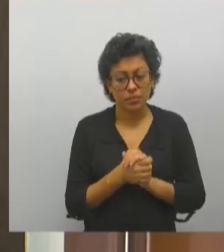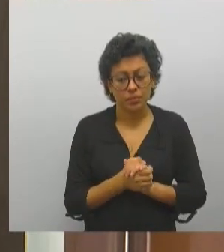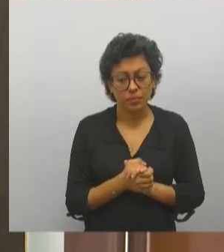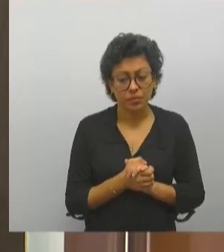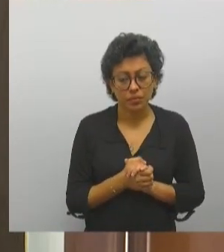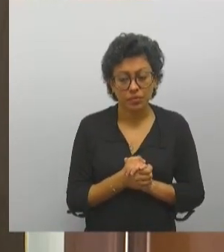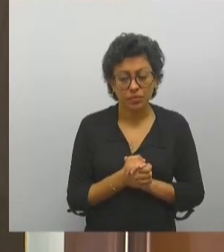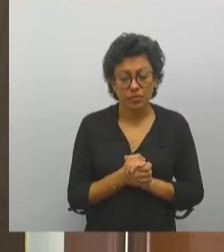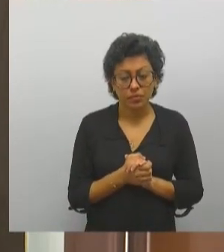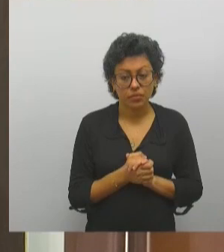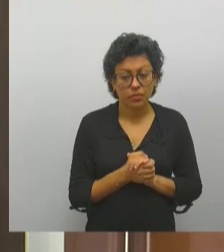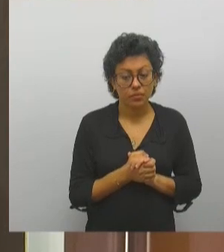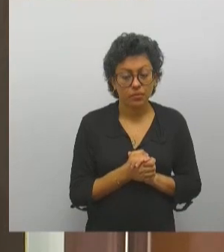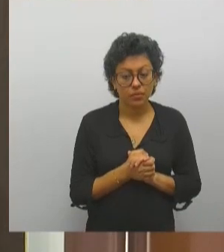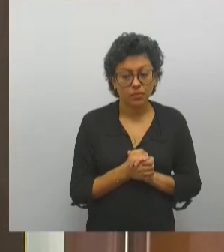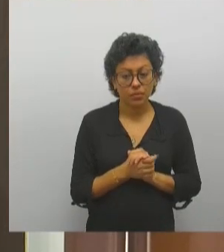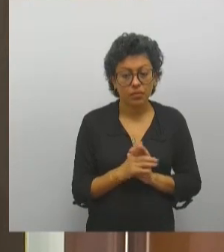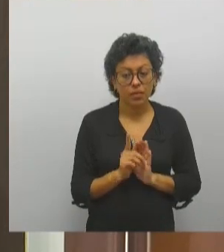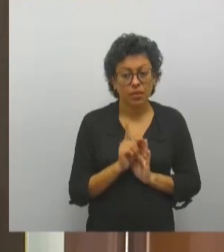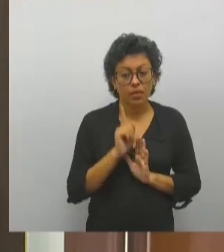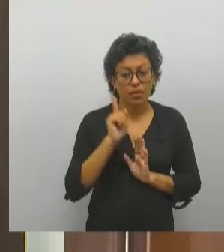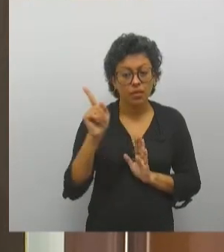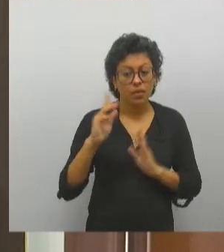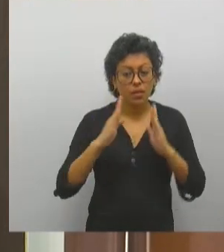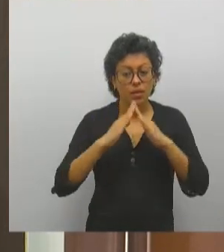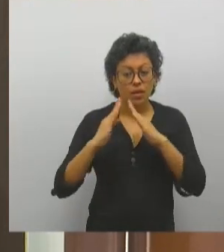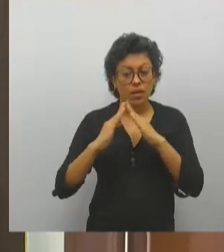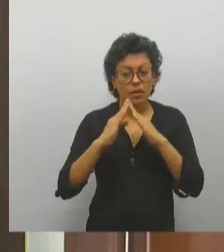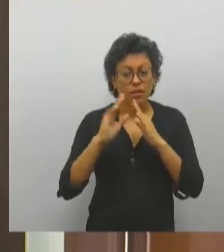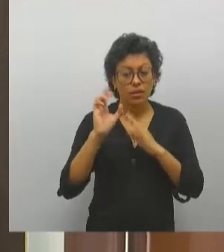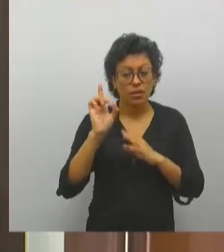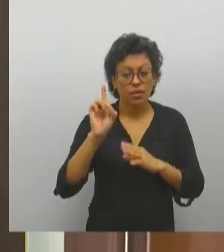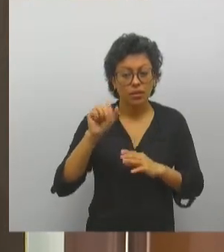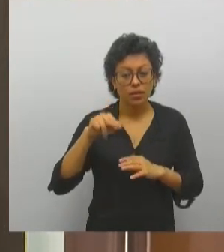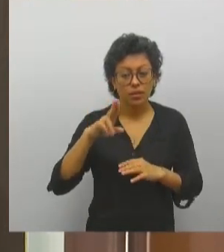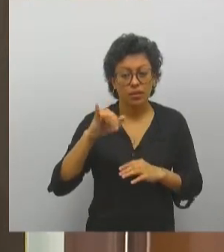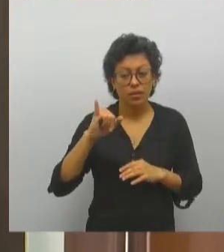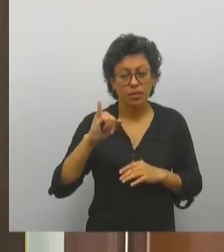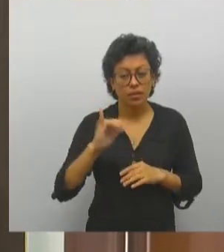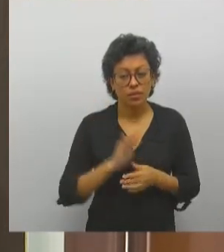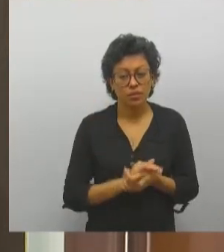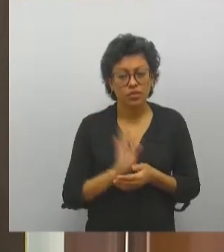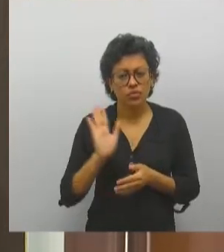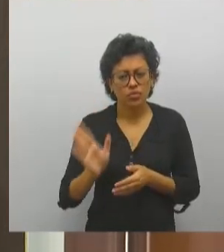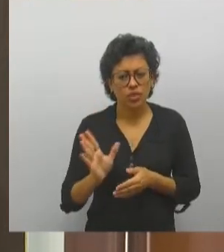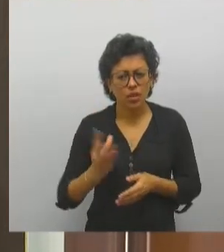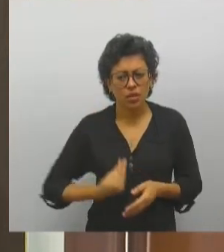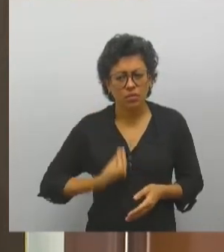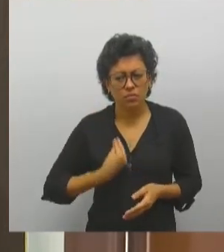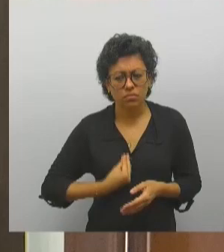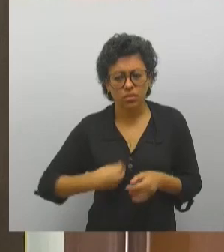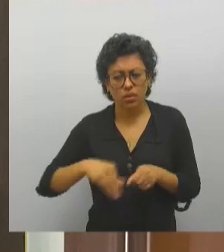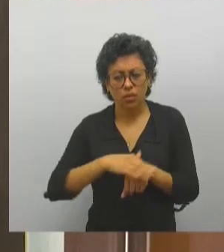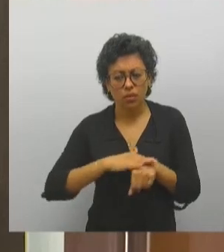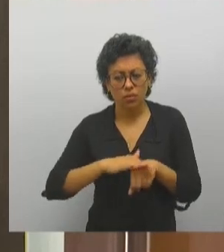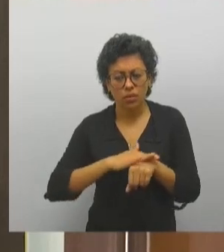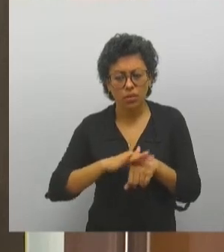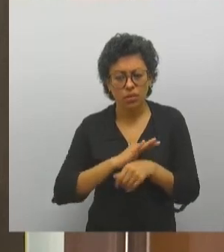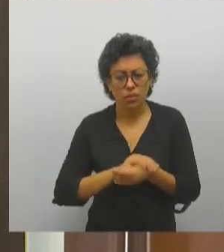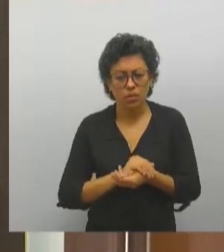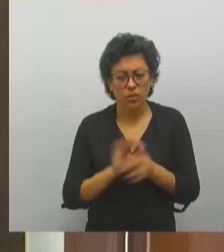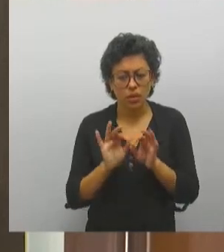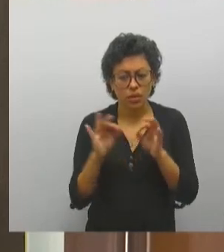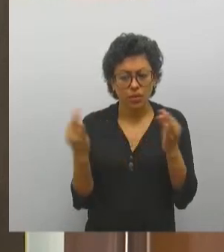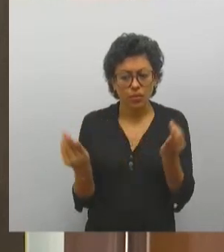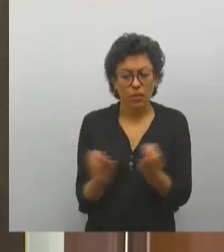4305/2021, lá na altura lá da casa da Dani, lá do pessoal, lá do Ditão, que estava até aqui, Chapinha, conversando com a gente aqui, a